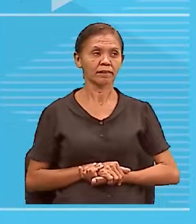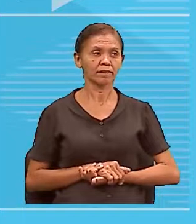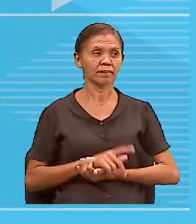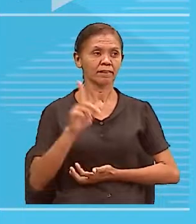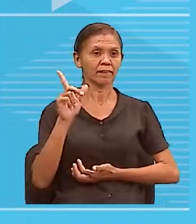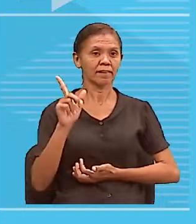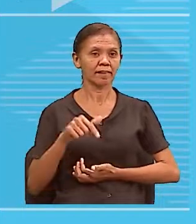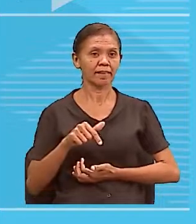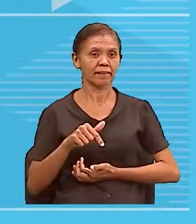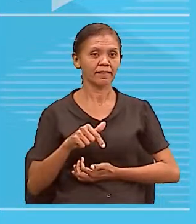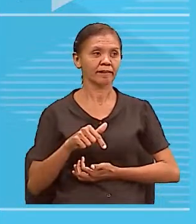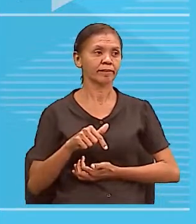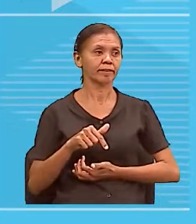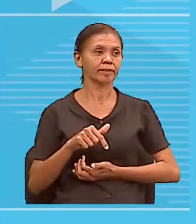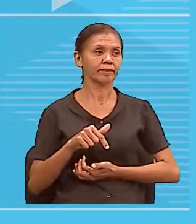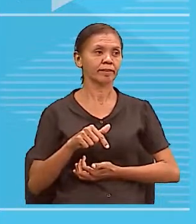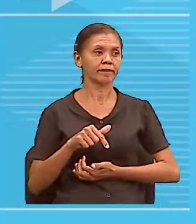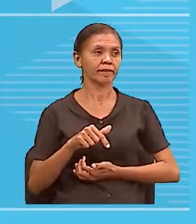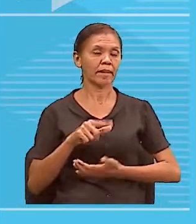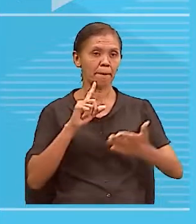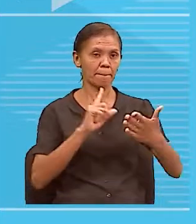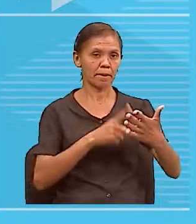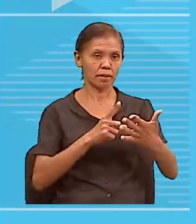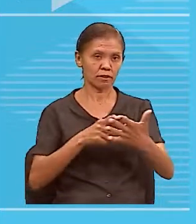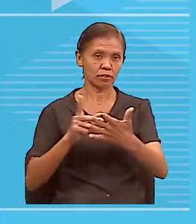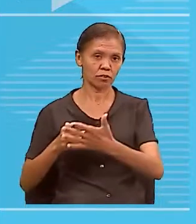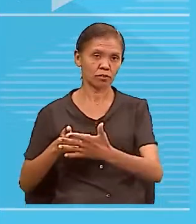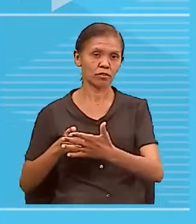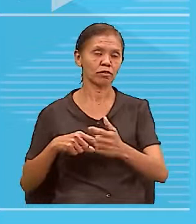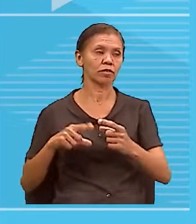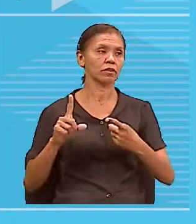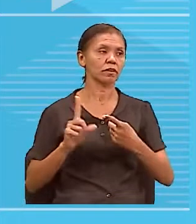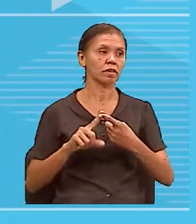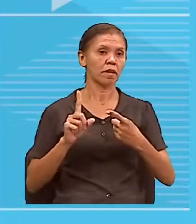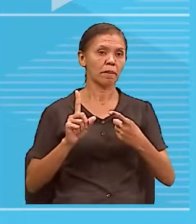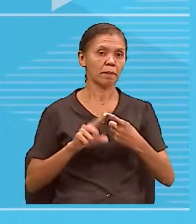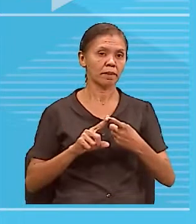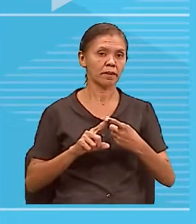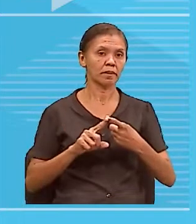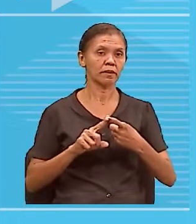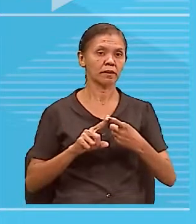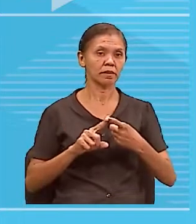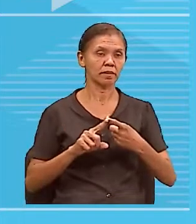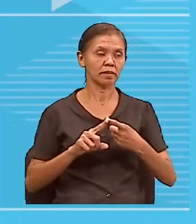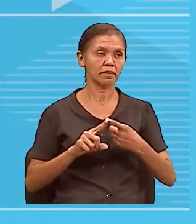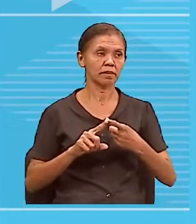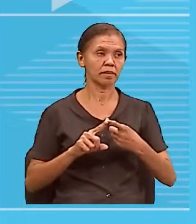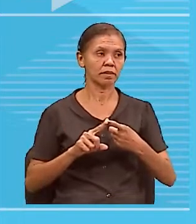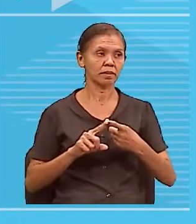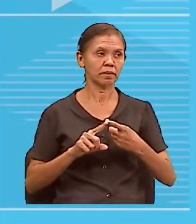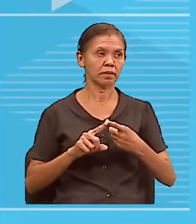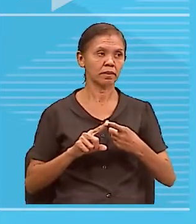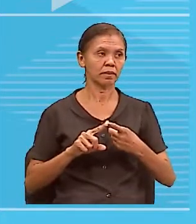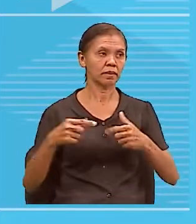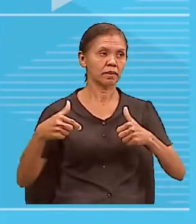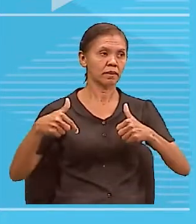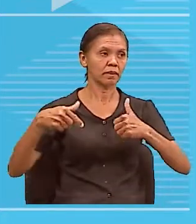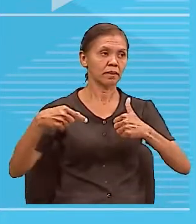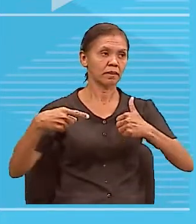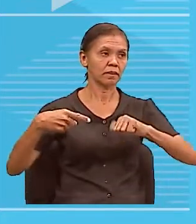imperativo negativo tá a gente diz na gramática né que